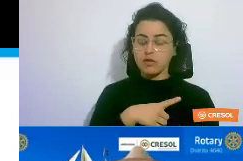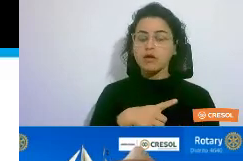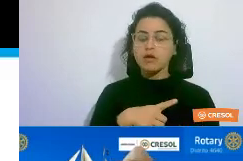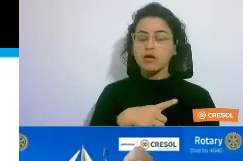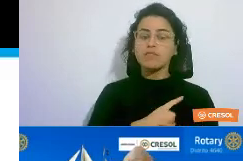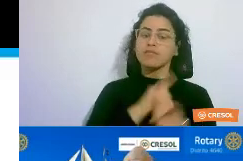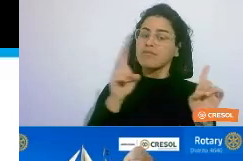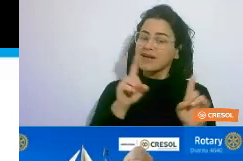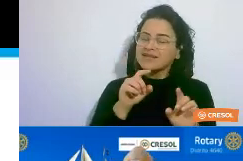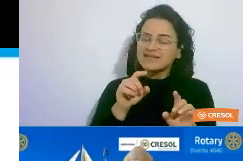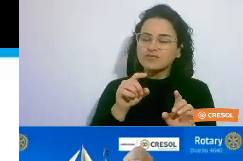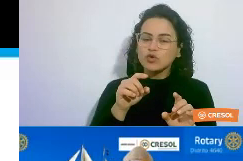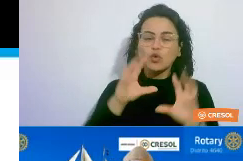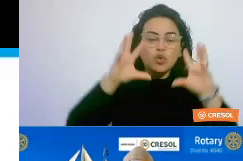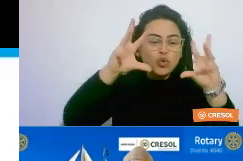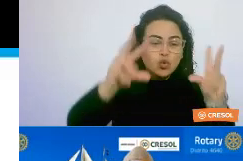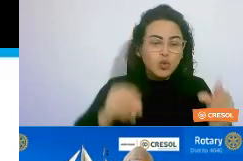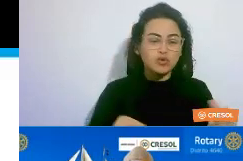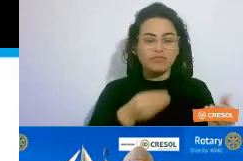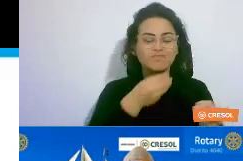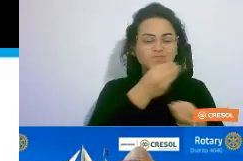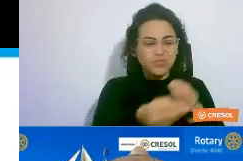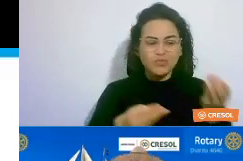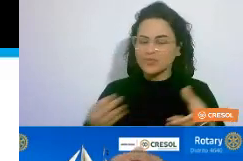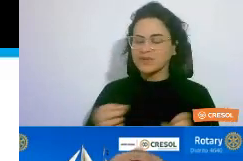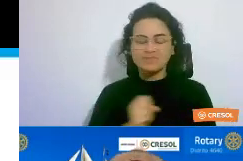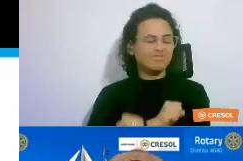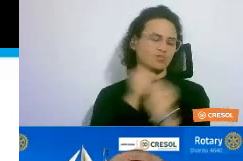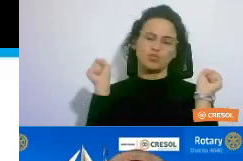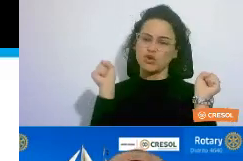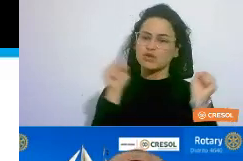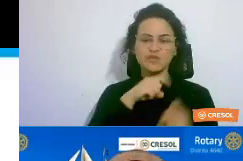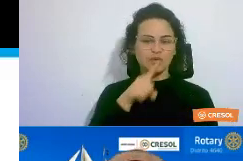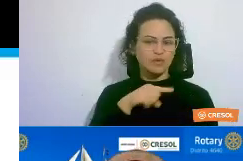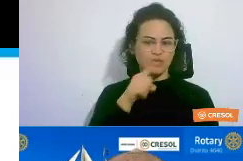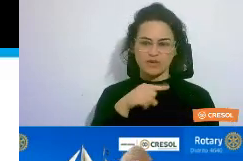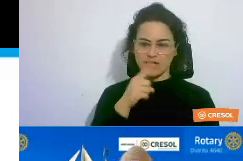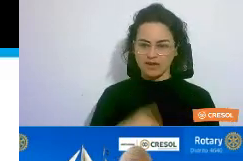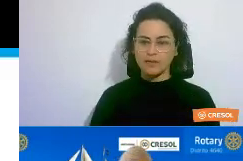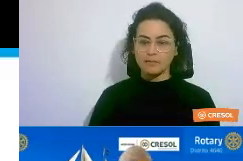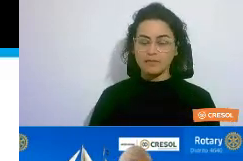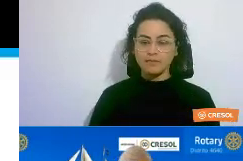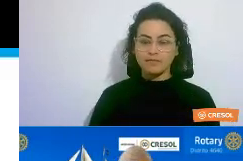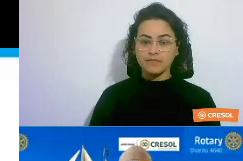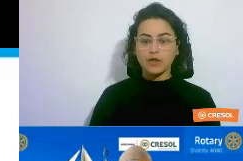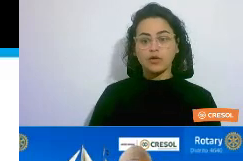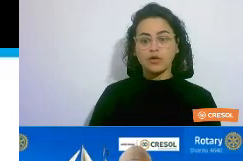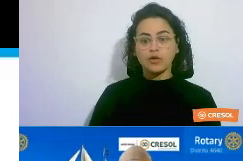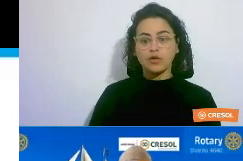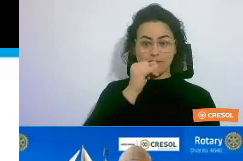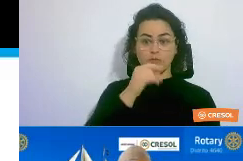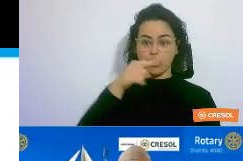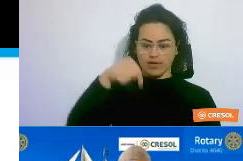todos, então, em função disso, a gente tem a questão de quem recebe num ano, não recebe no